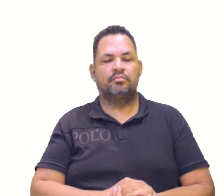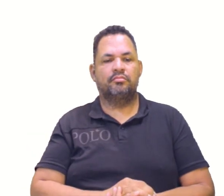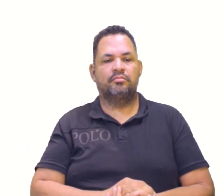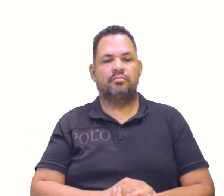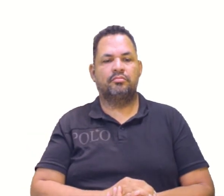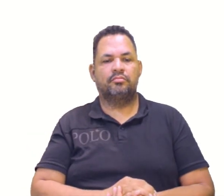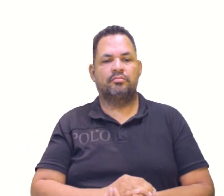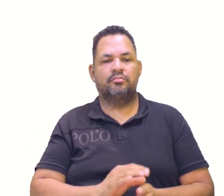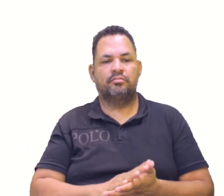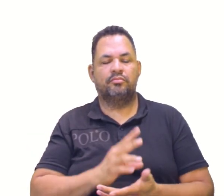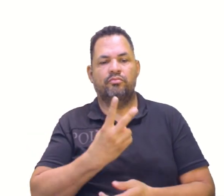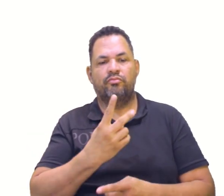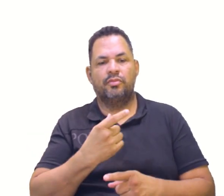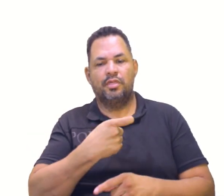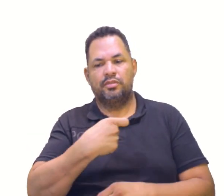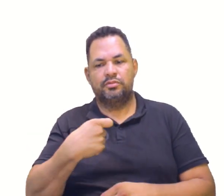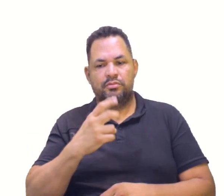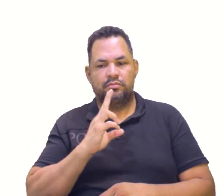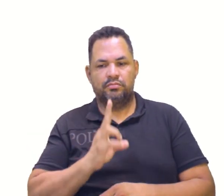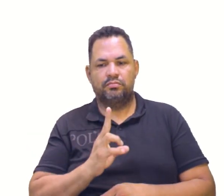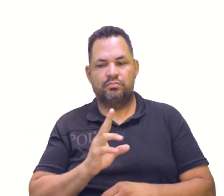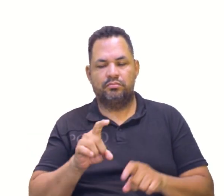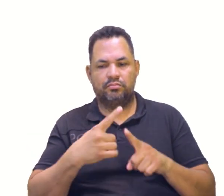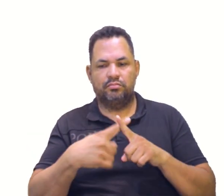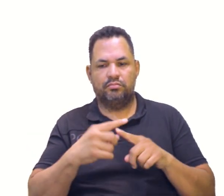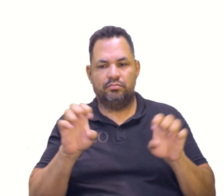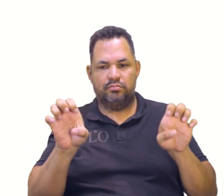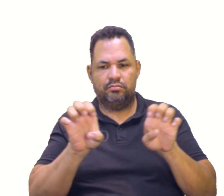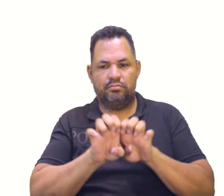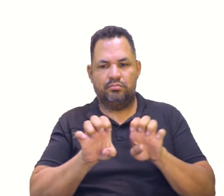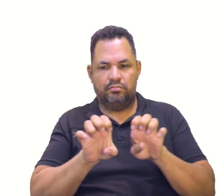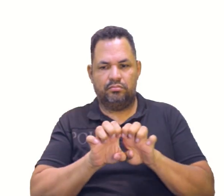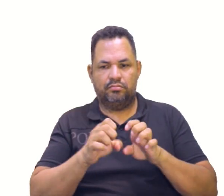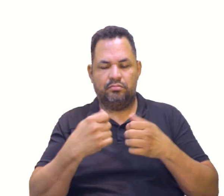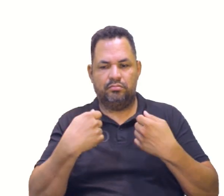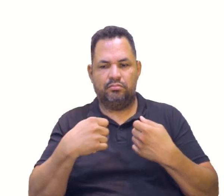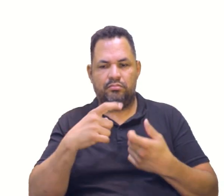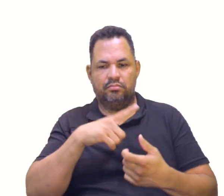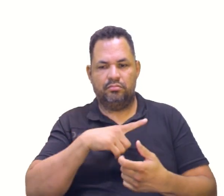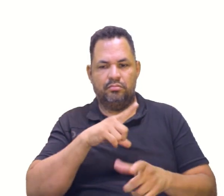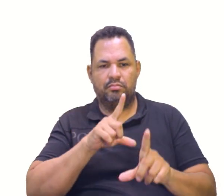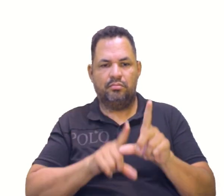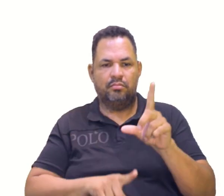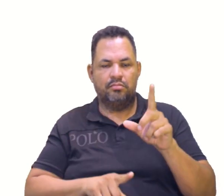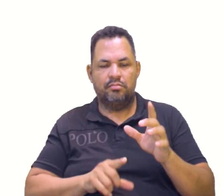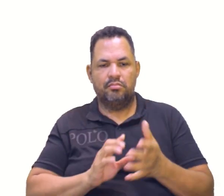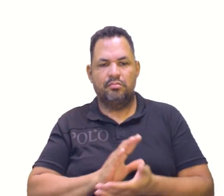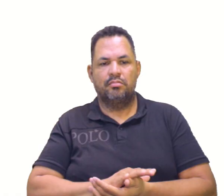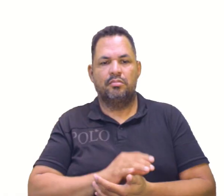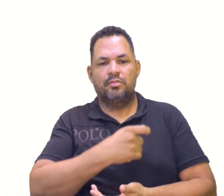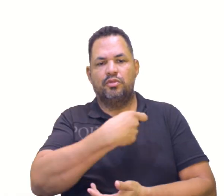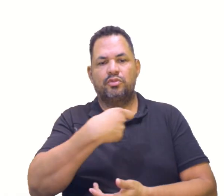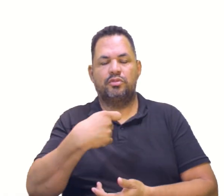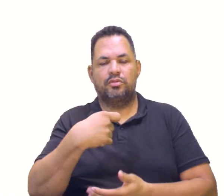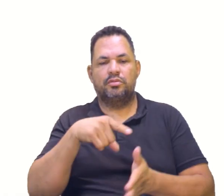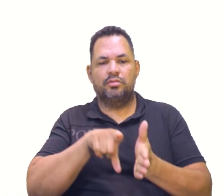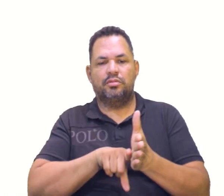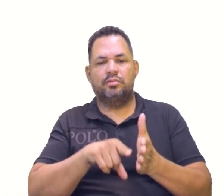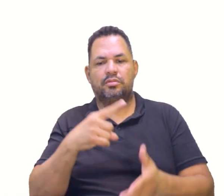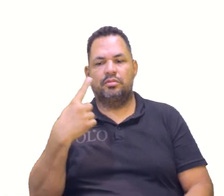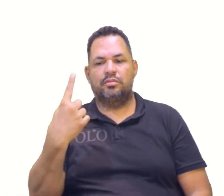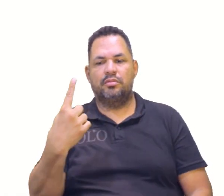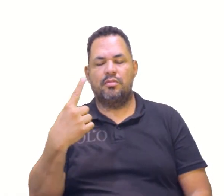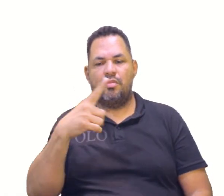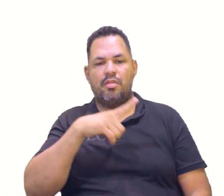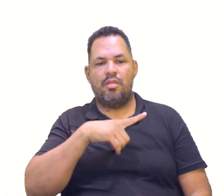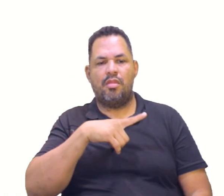2. X tem que continuar, porque é uma equação, a gente precisa das incógnitas. Menos o x do A. Quem é x do A? 1. Pronto.